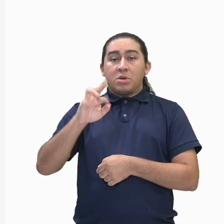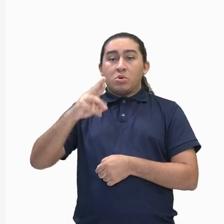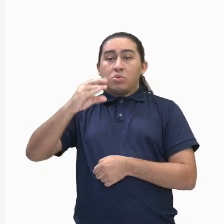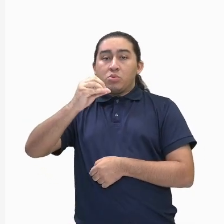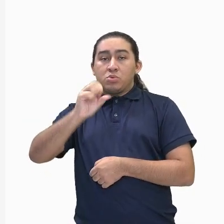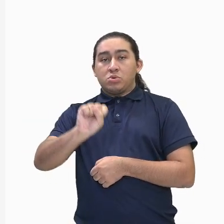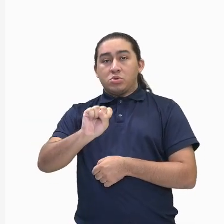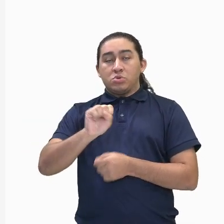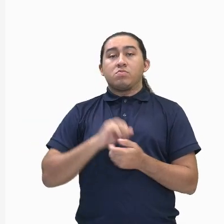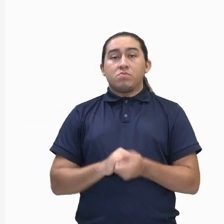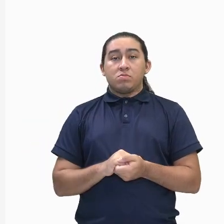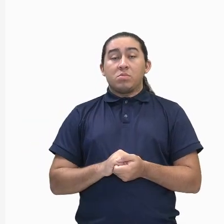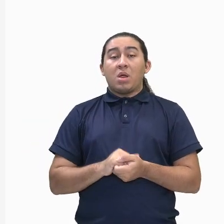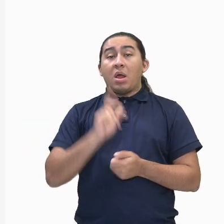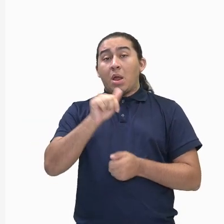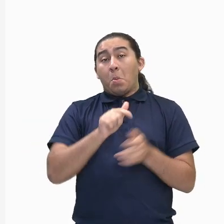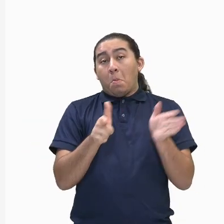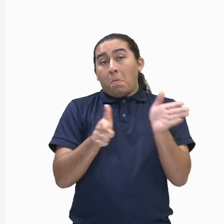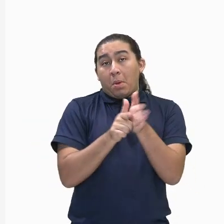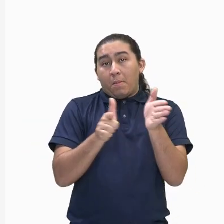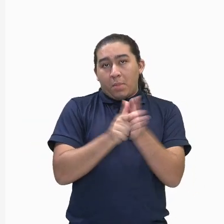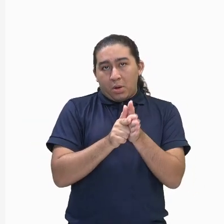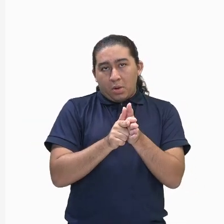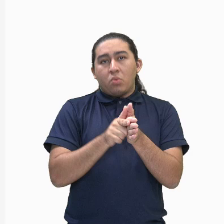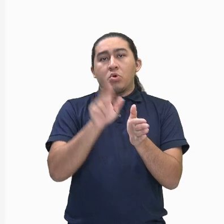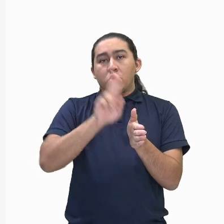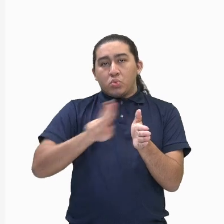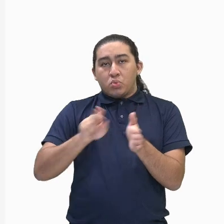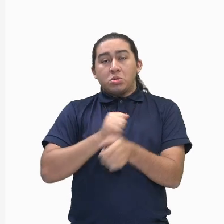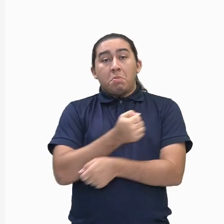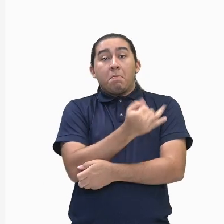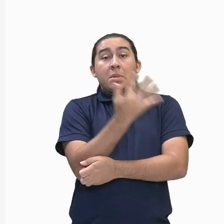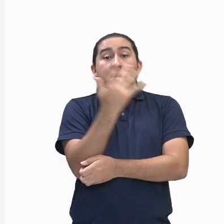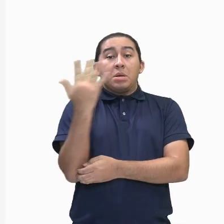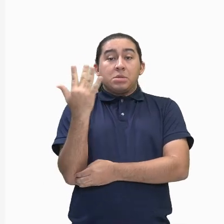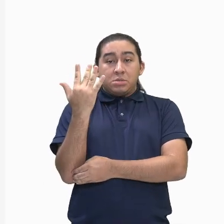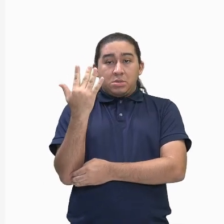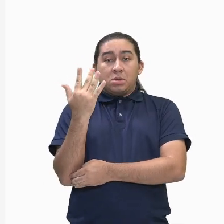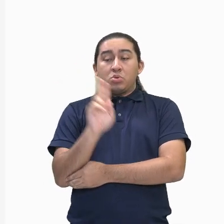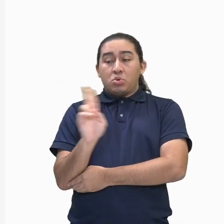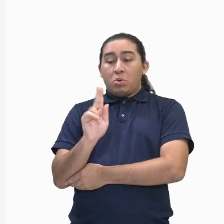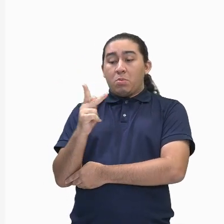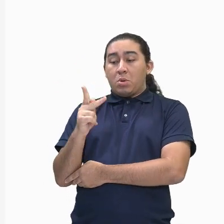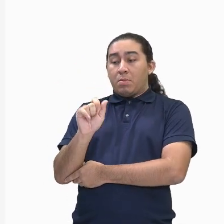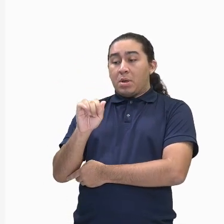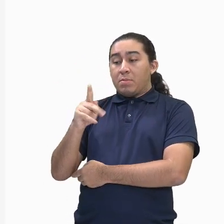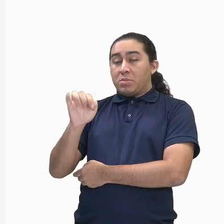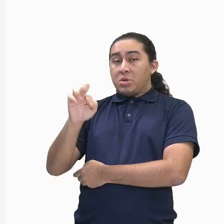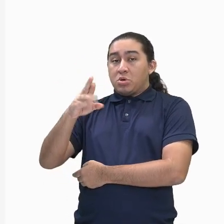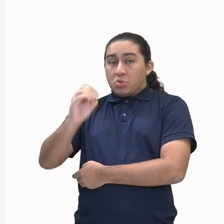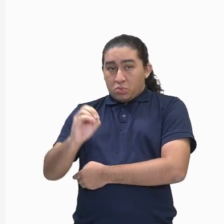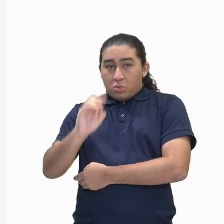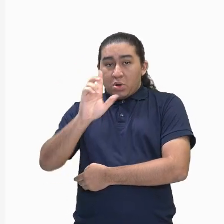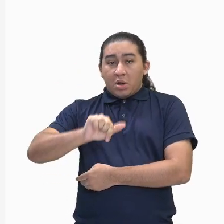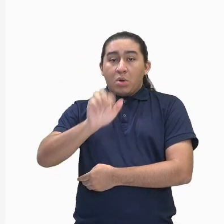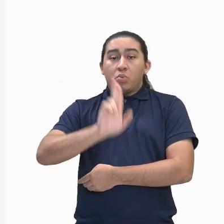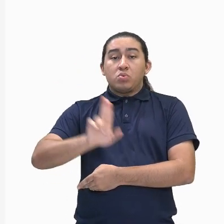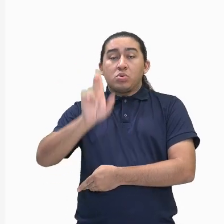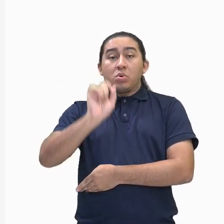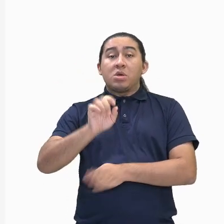Feitos de plantas, né, feitos da planta de papiro, eram usados para